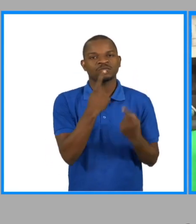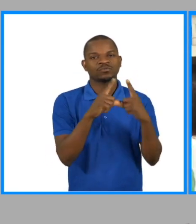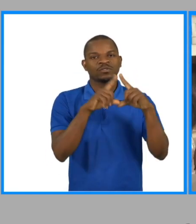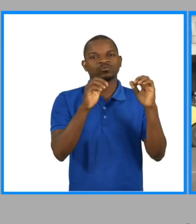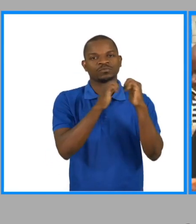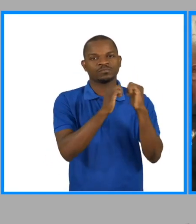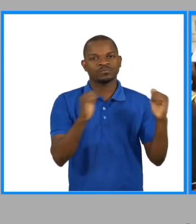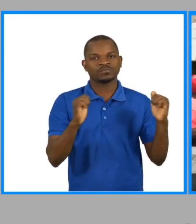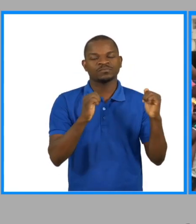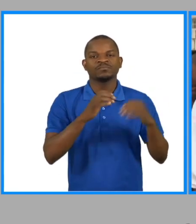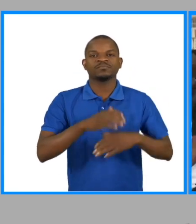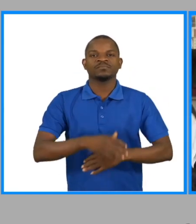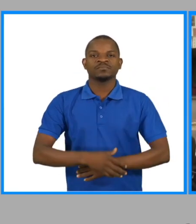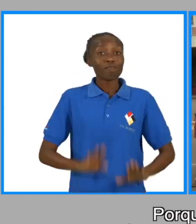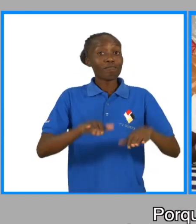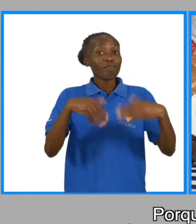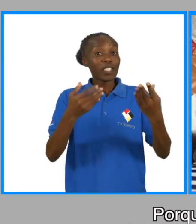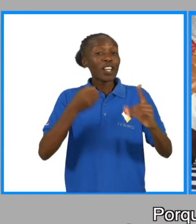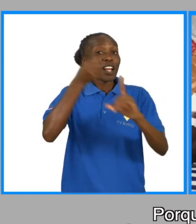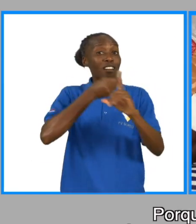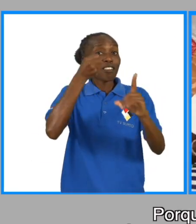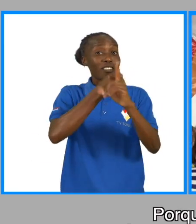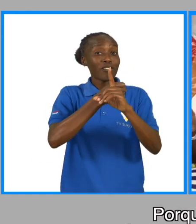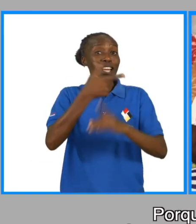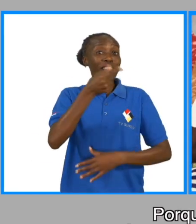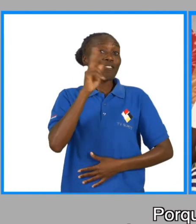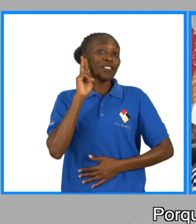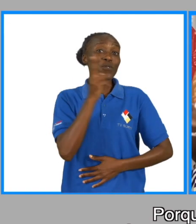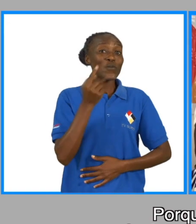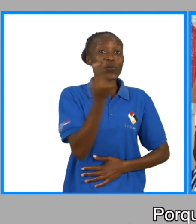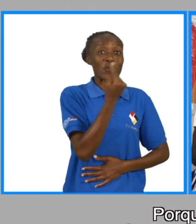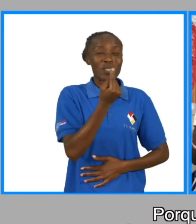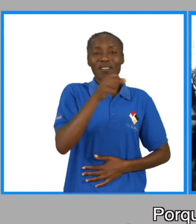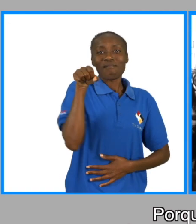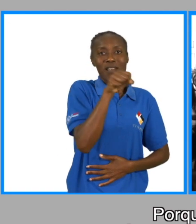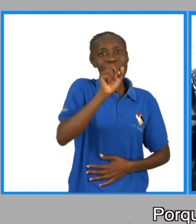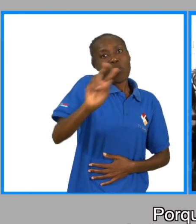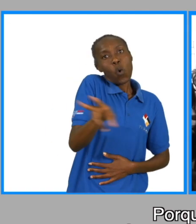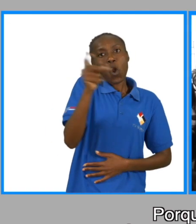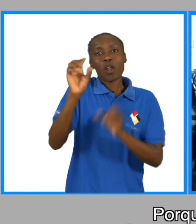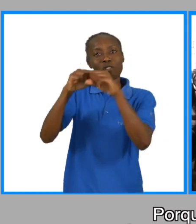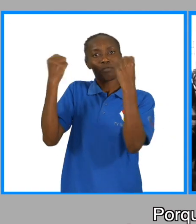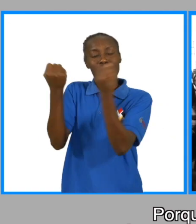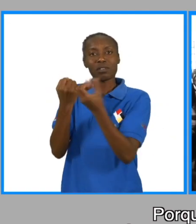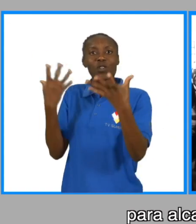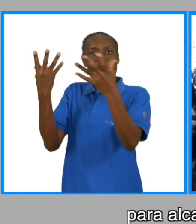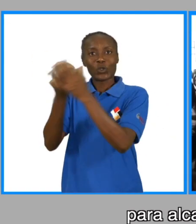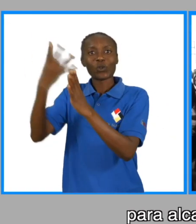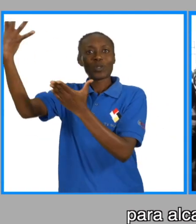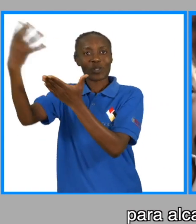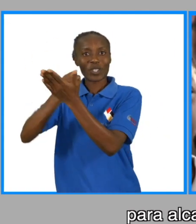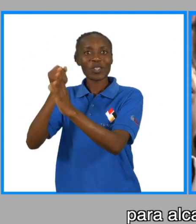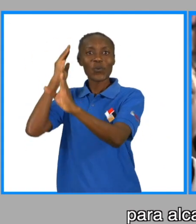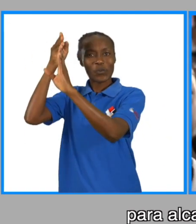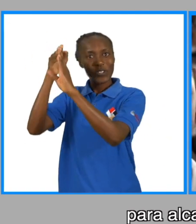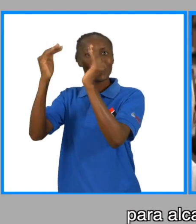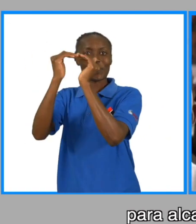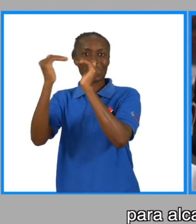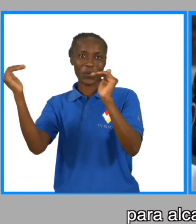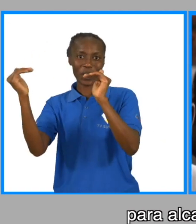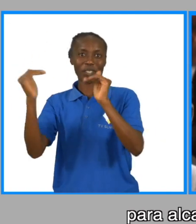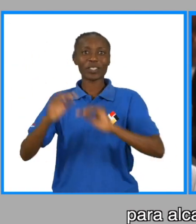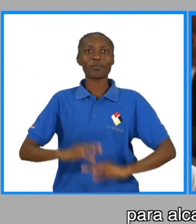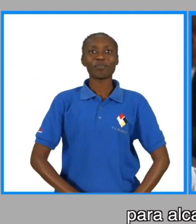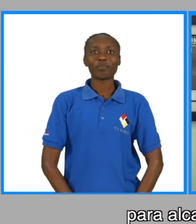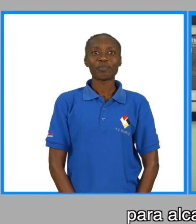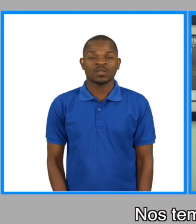requerem alguns toques especiais. Porque a luta não é só nossa. Juntamos-nos às outras organizações para alcançar os mesmos